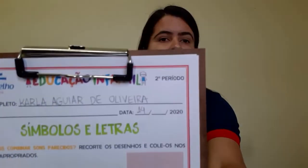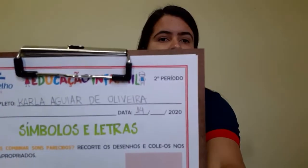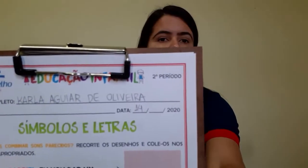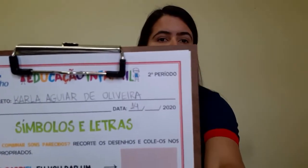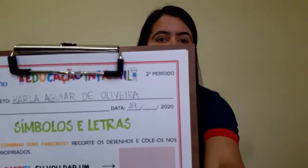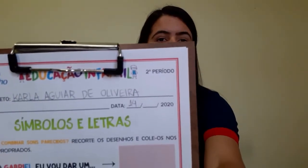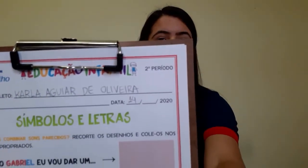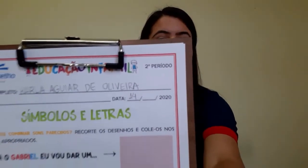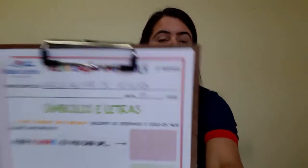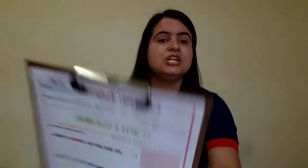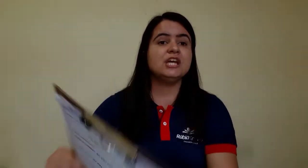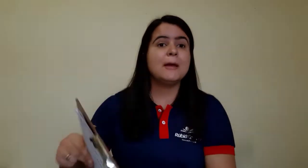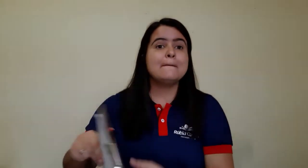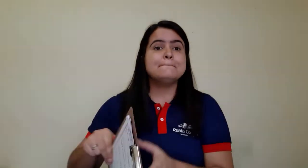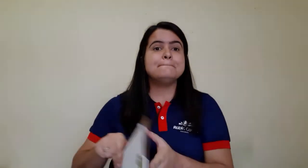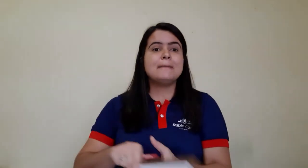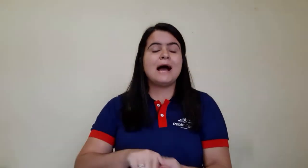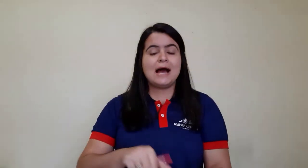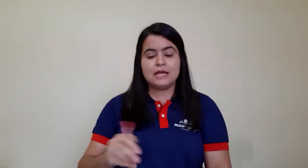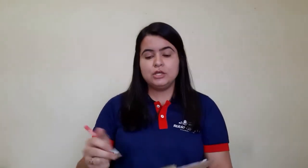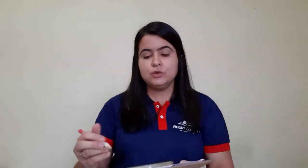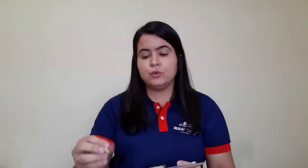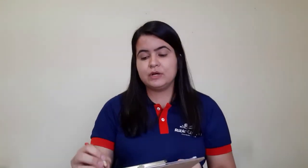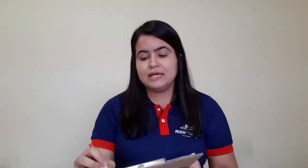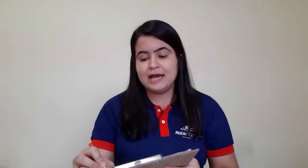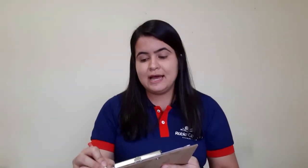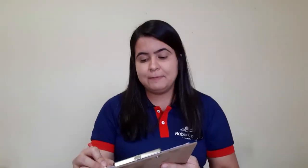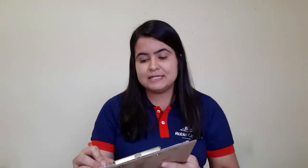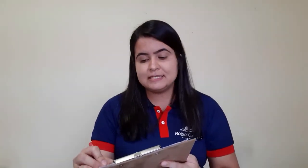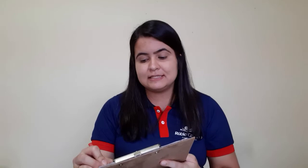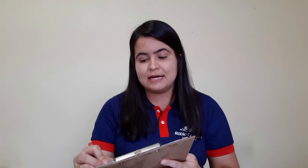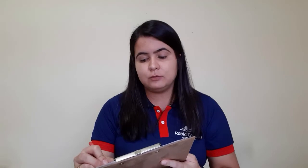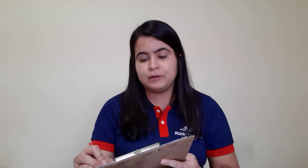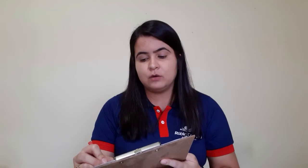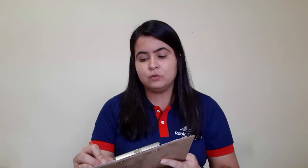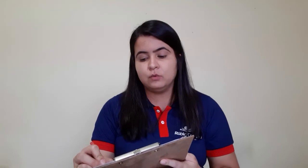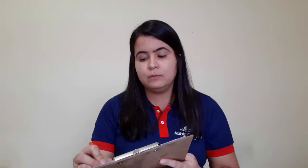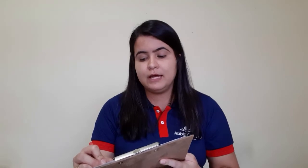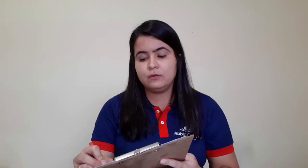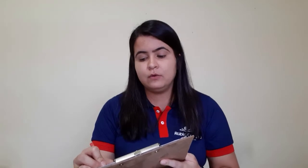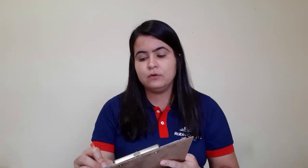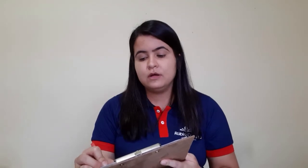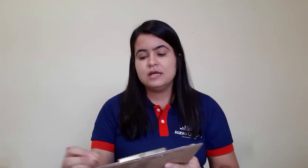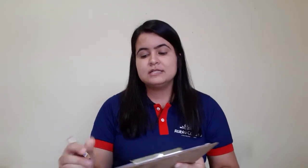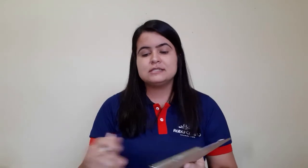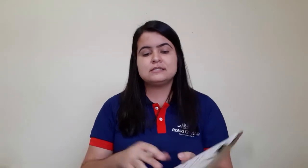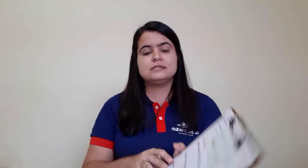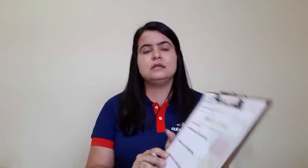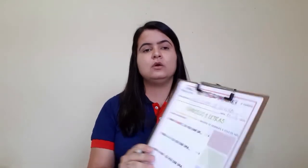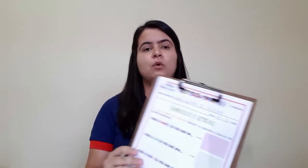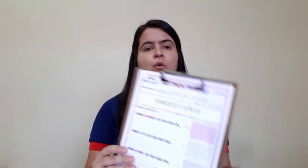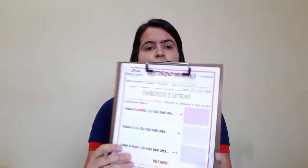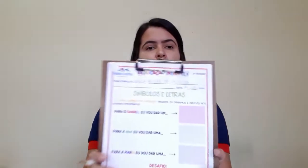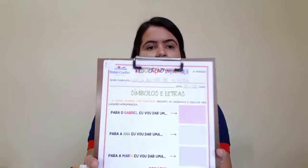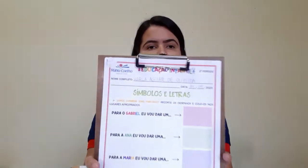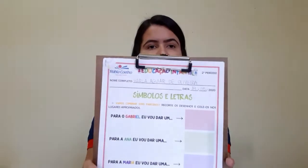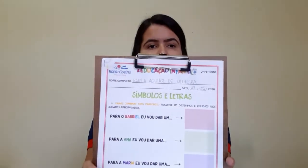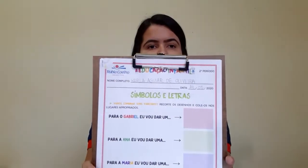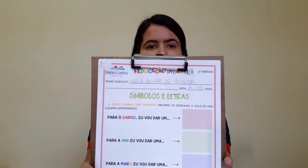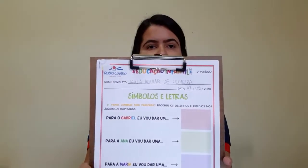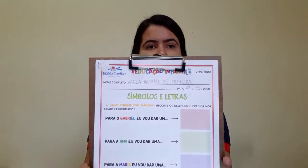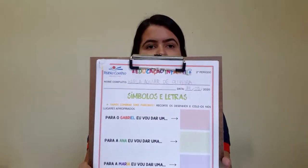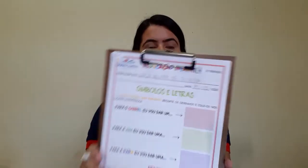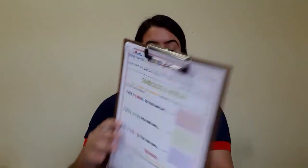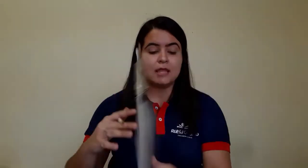14 de maio, que é representado pelo número 5.